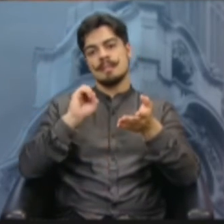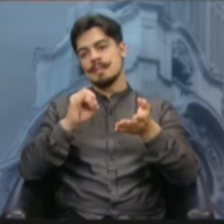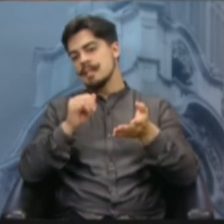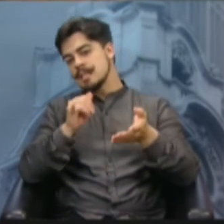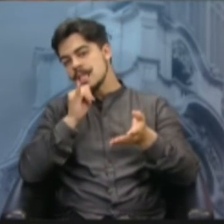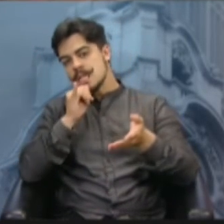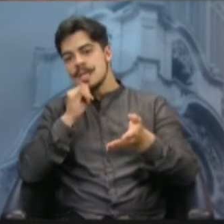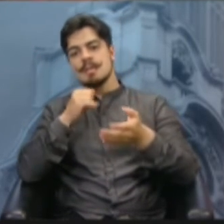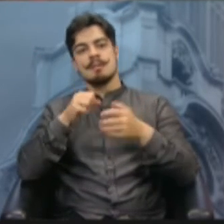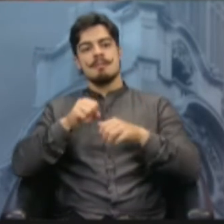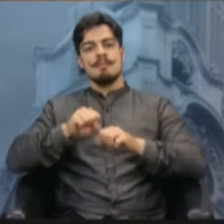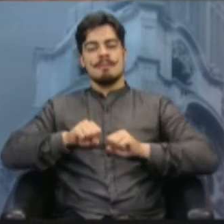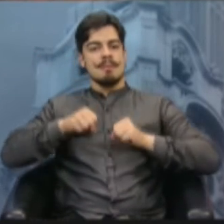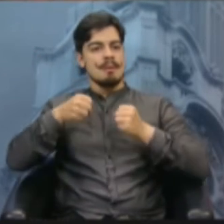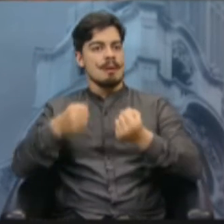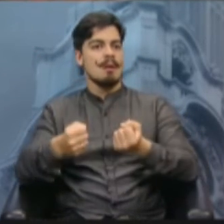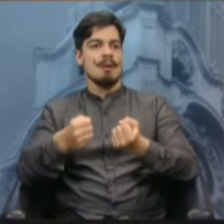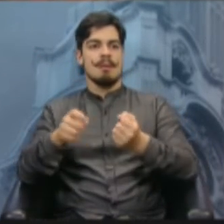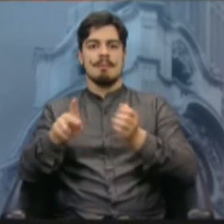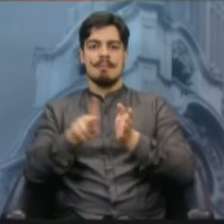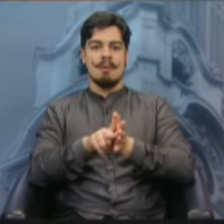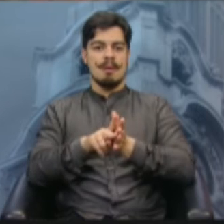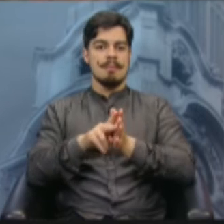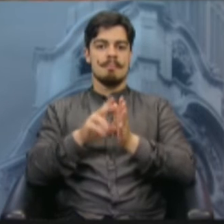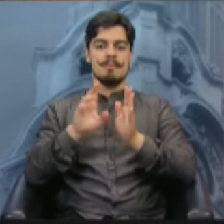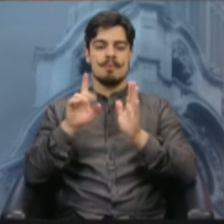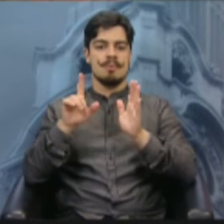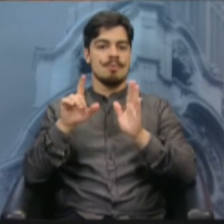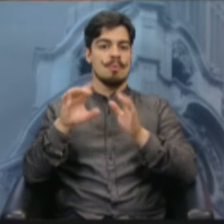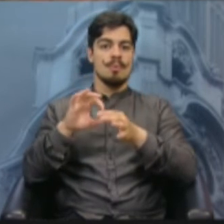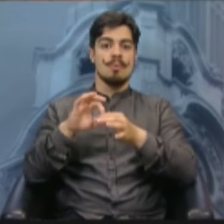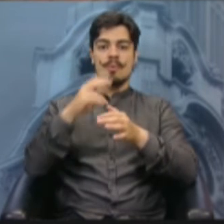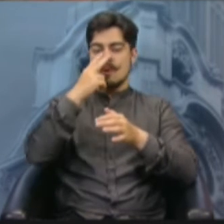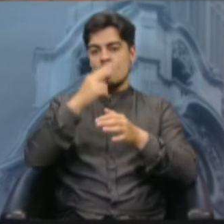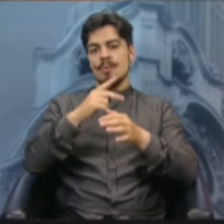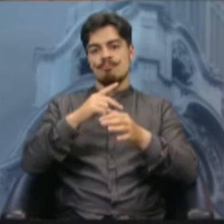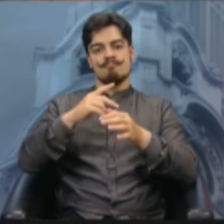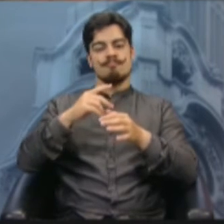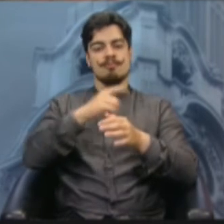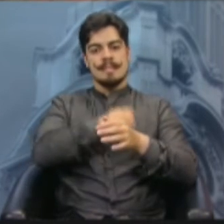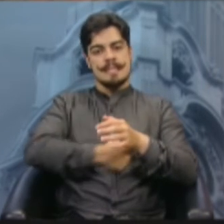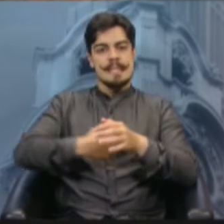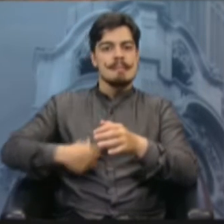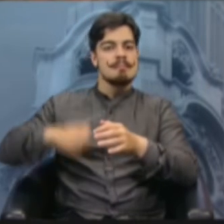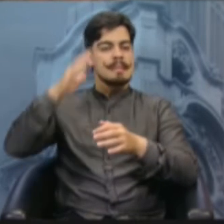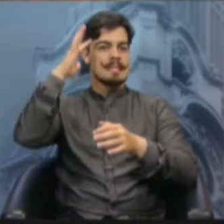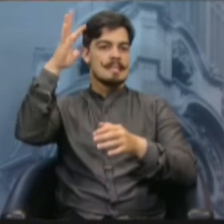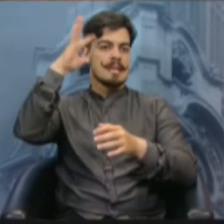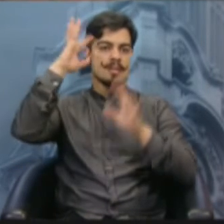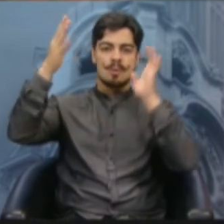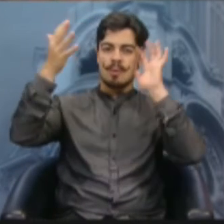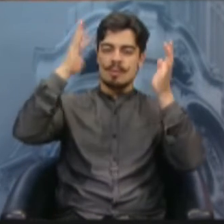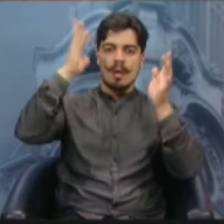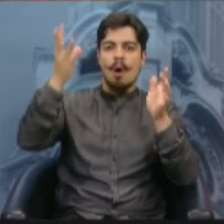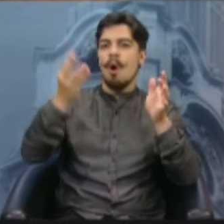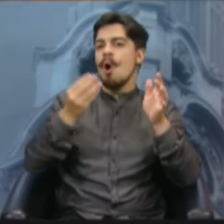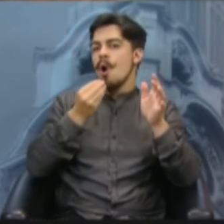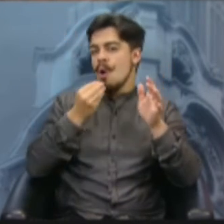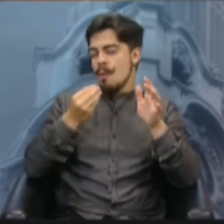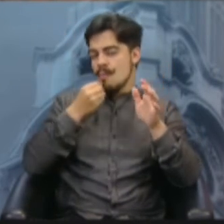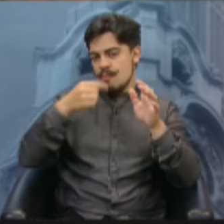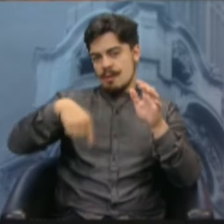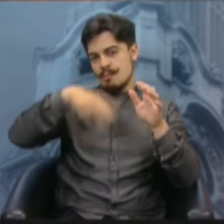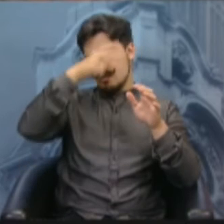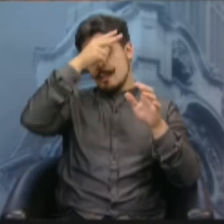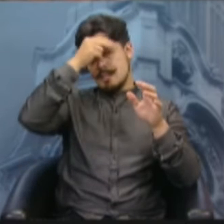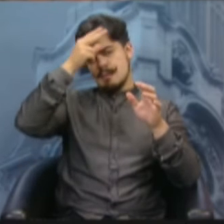da proatividade do Grêmio, da disposição em achar a solução. Claro que, né, o município ele